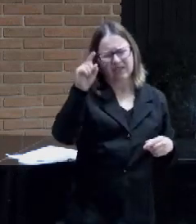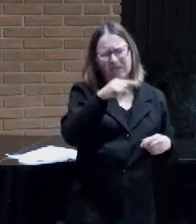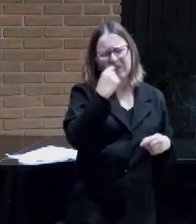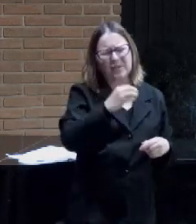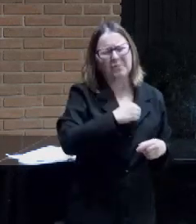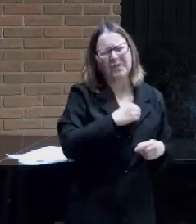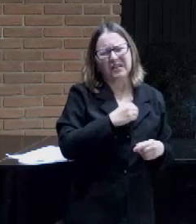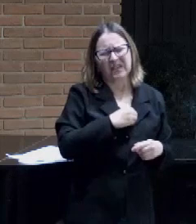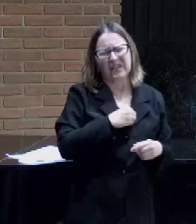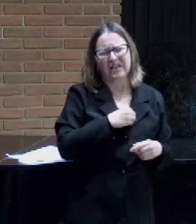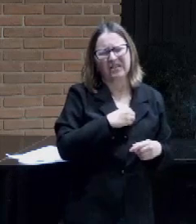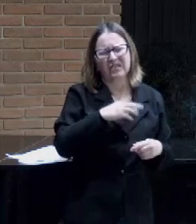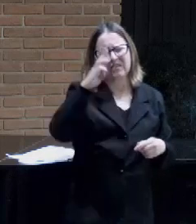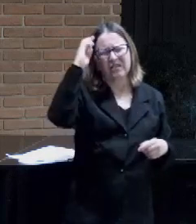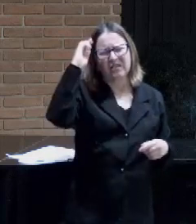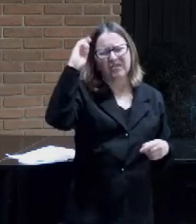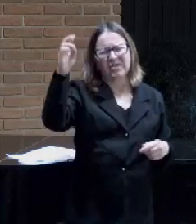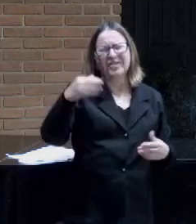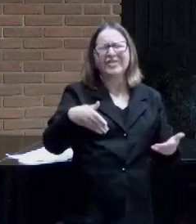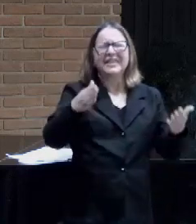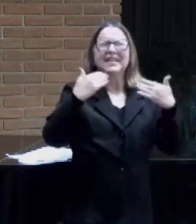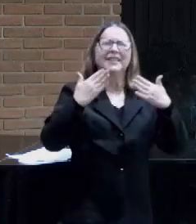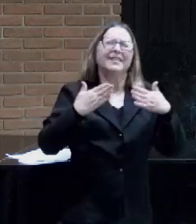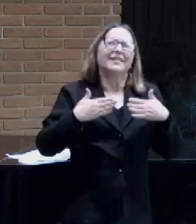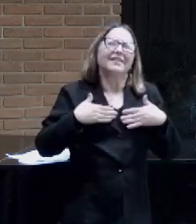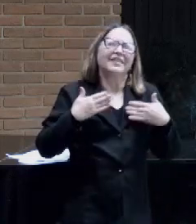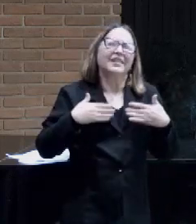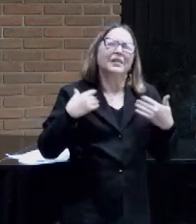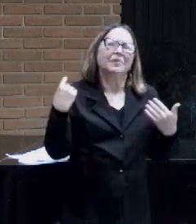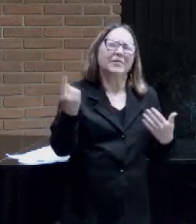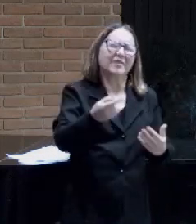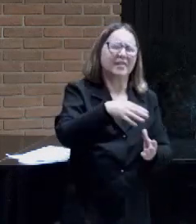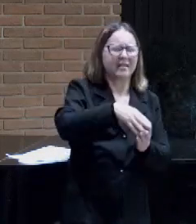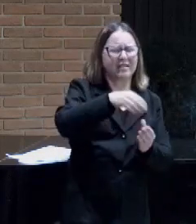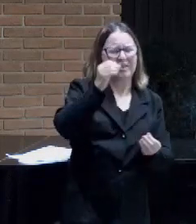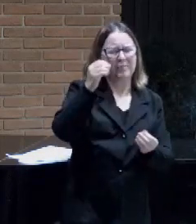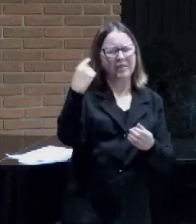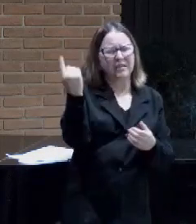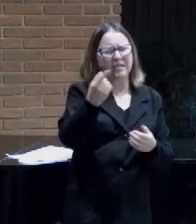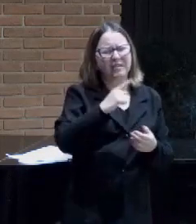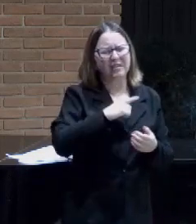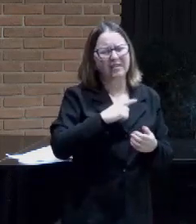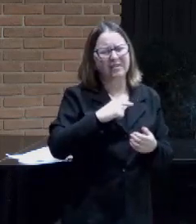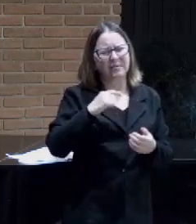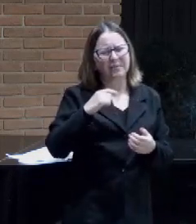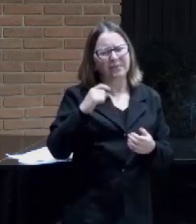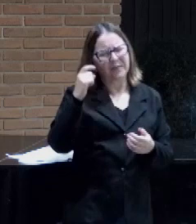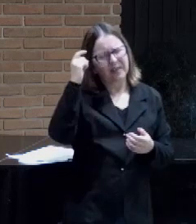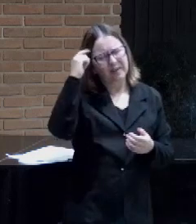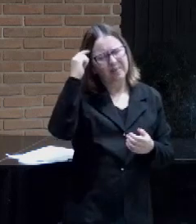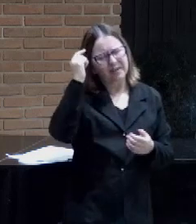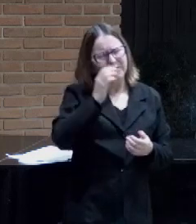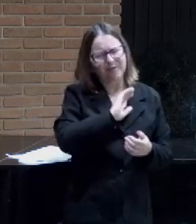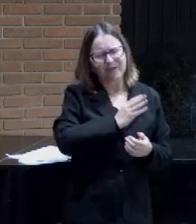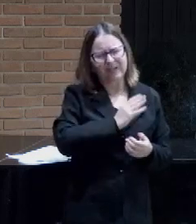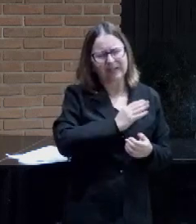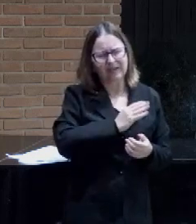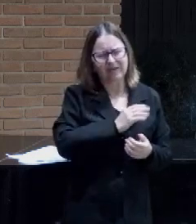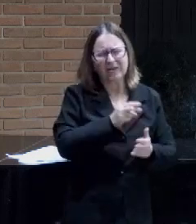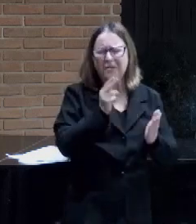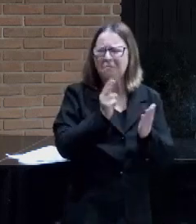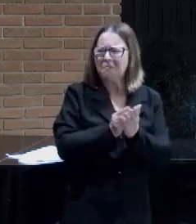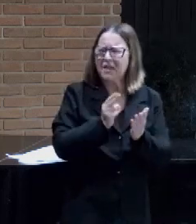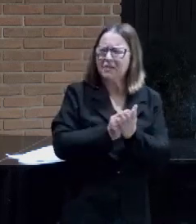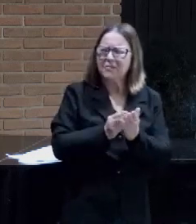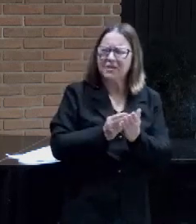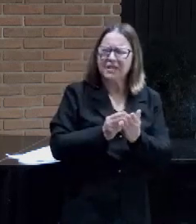Pai, que o Senhor nos dê contentamento na nossa alma, e que nós tenhamos em mente, no coração, que mesmo que tudo de nós